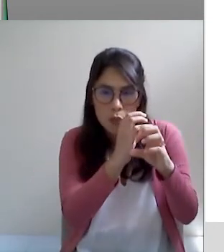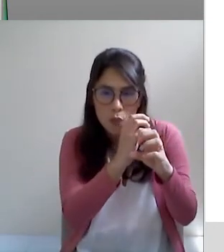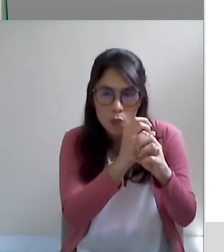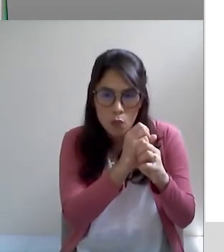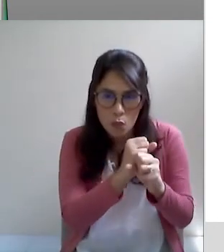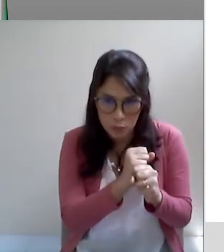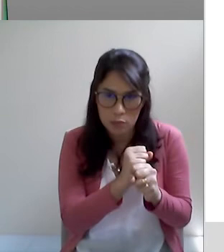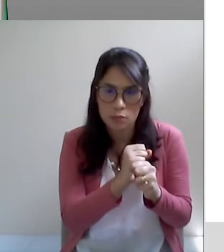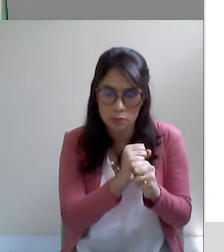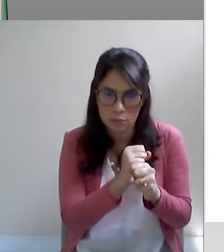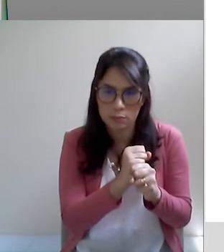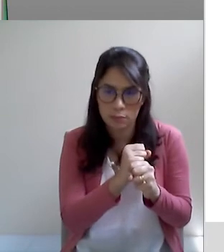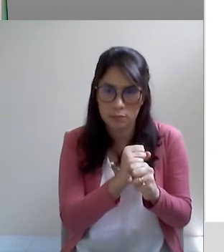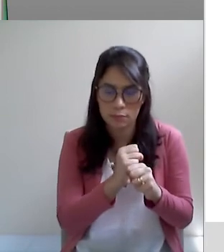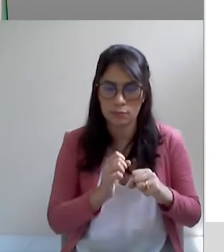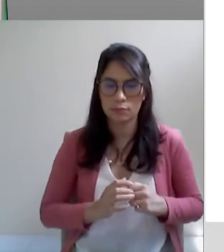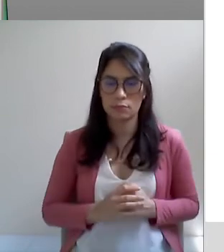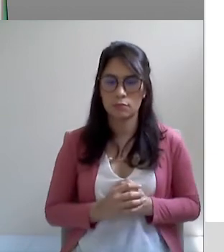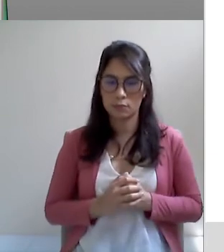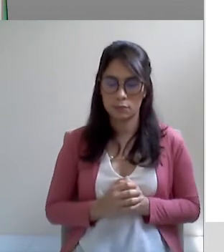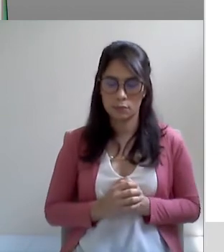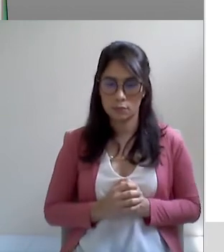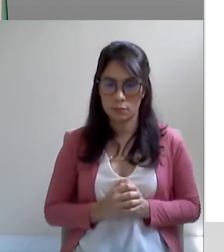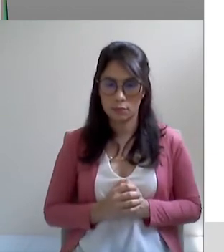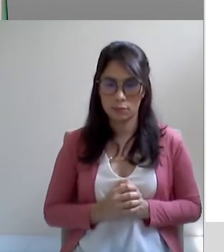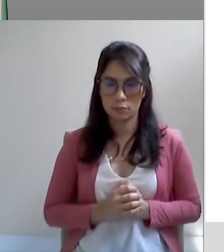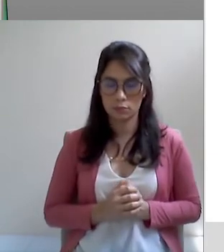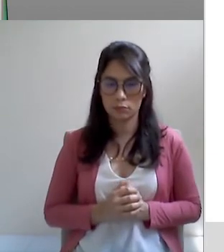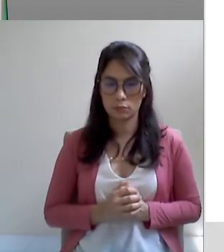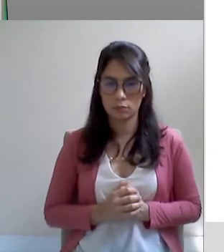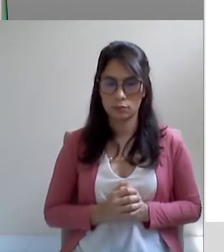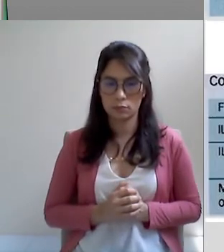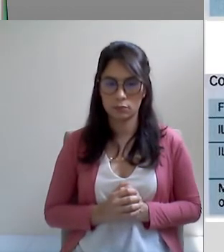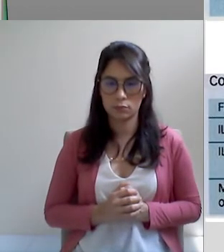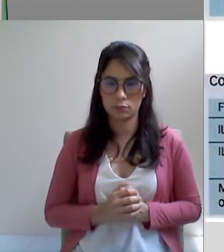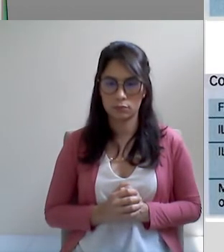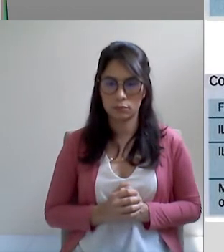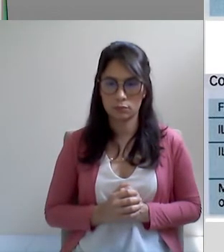novos sistemas de Harvers, conforme pode ser visto na figura.